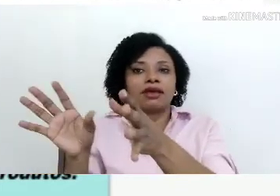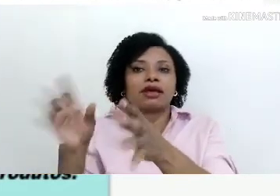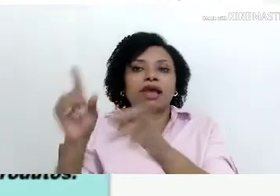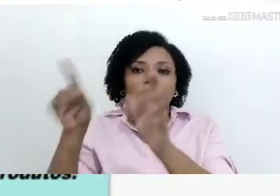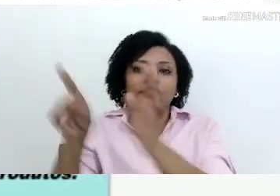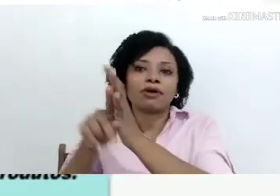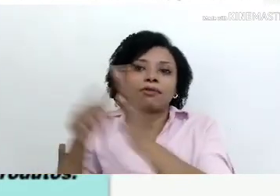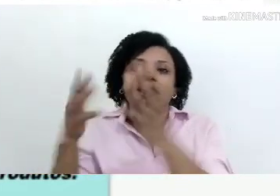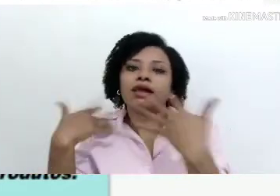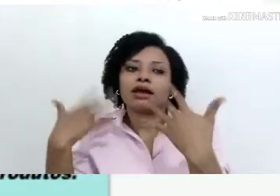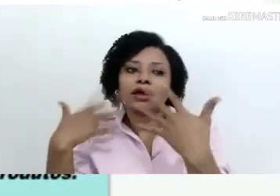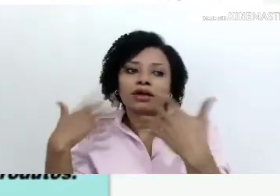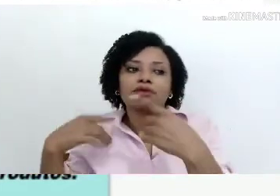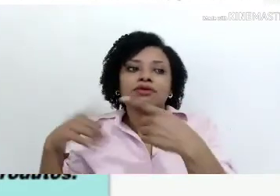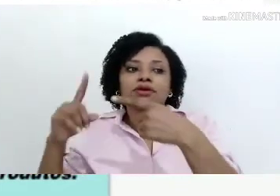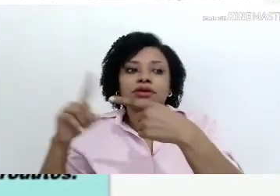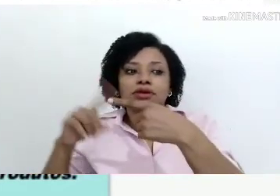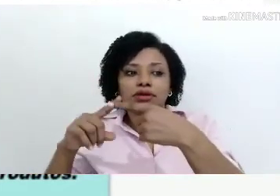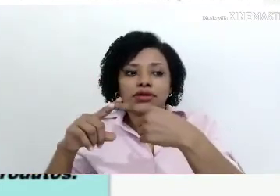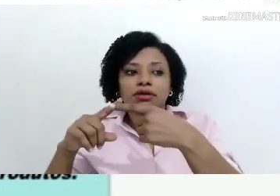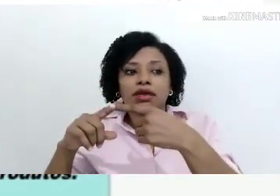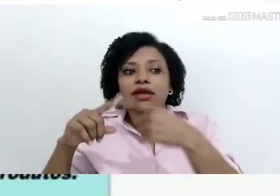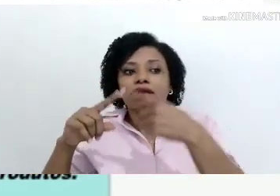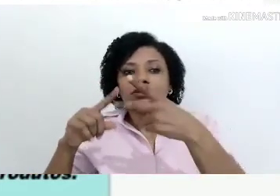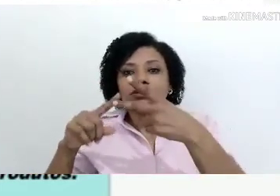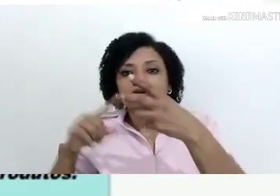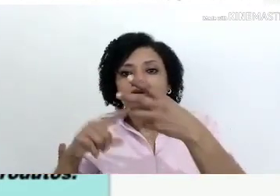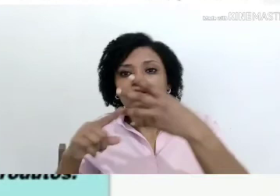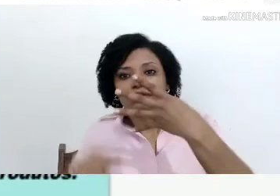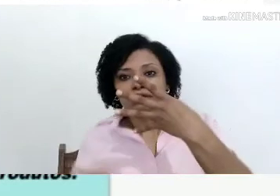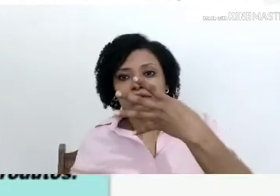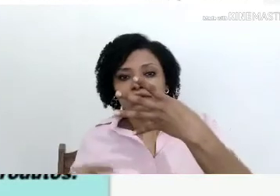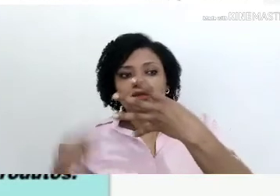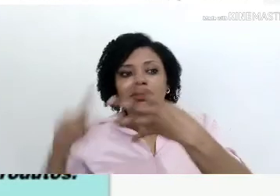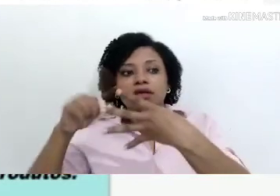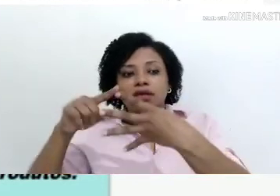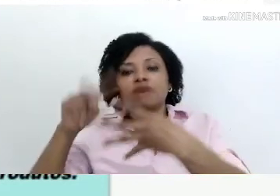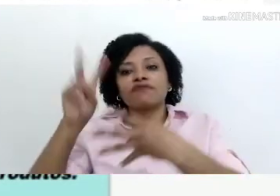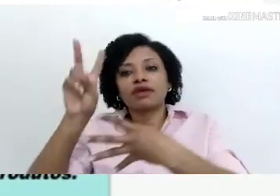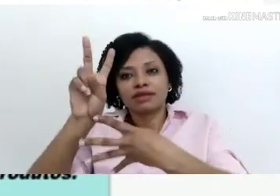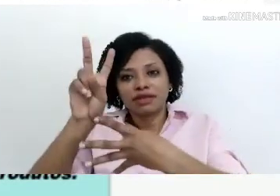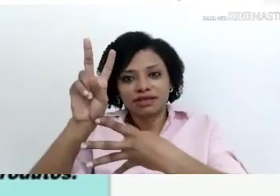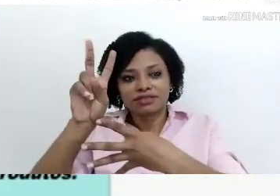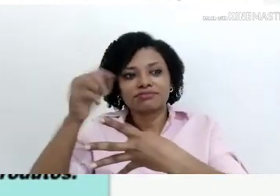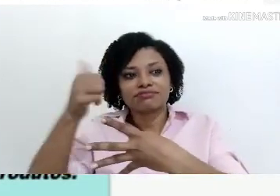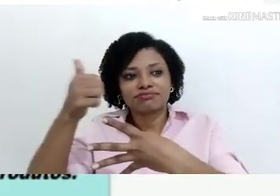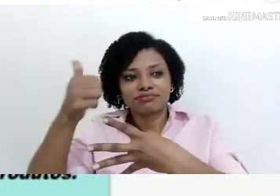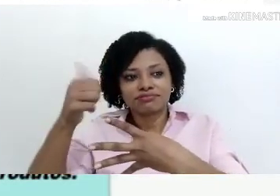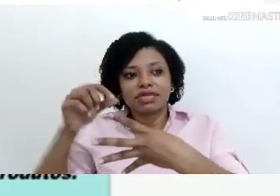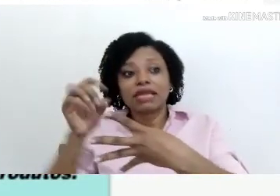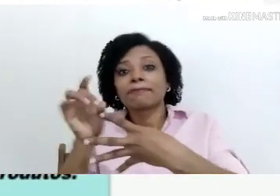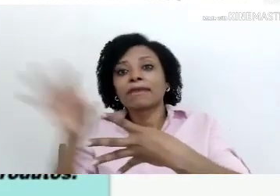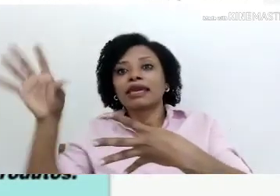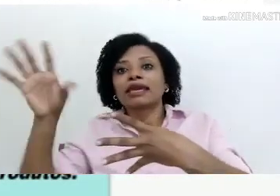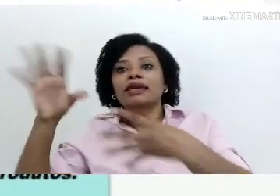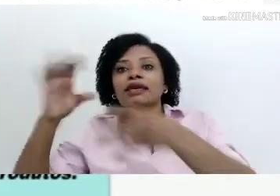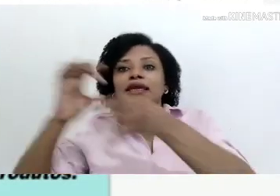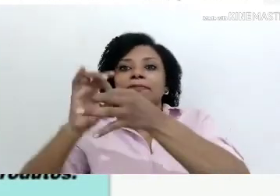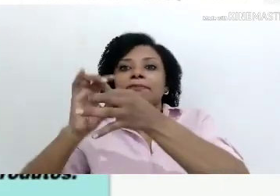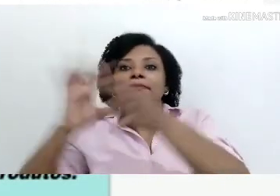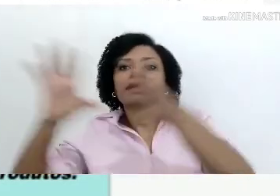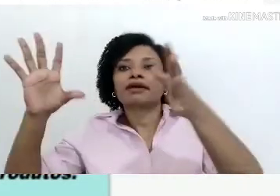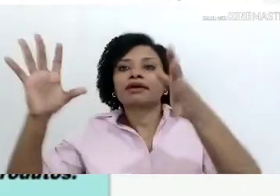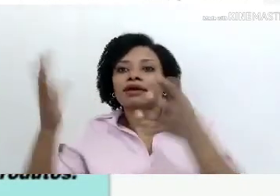de energia, se está liberando calor, lógico, está diminuindo a energia, tanto que o produto é lá embaixo no gráfico e o